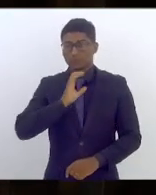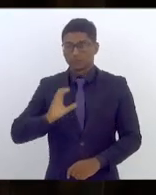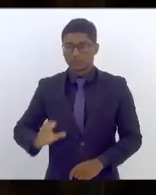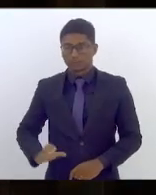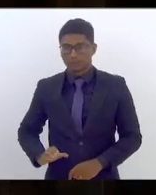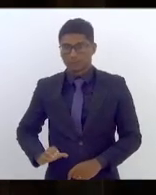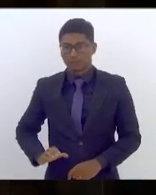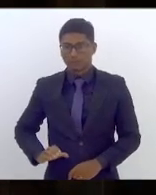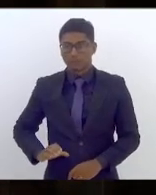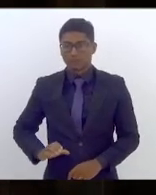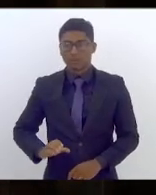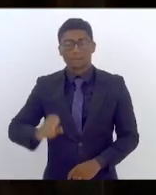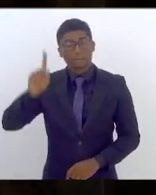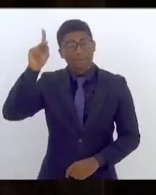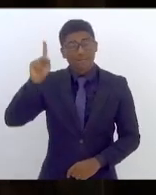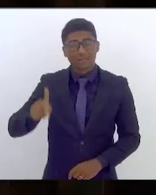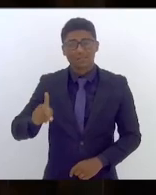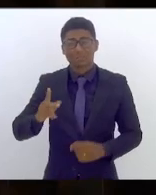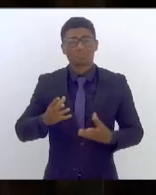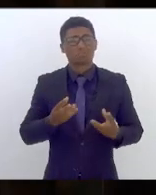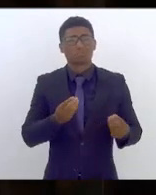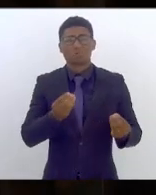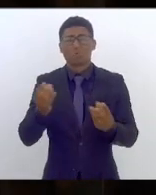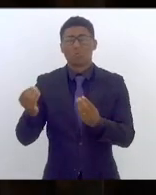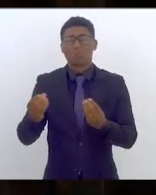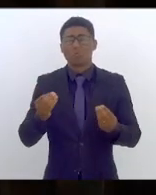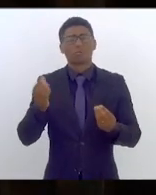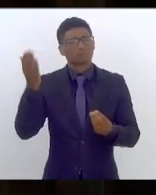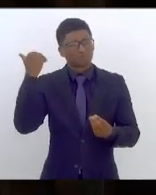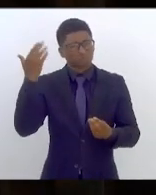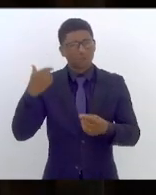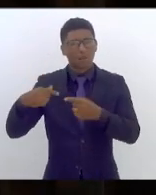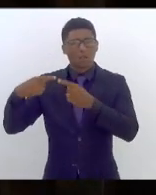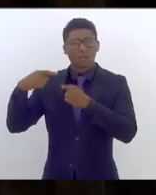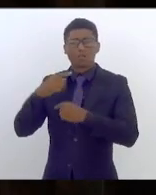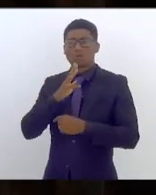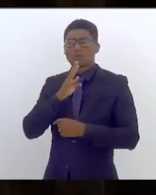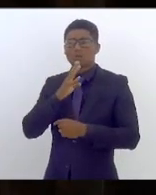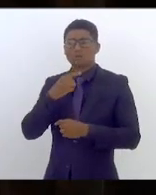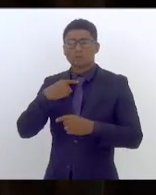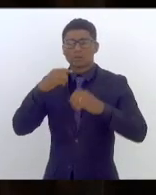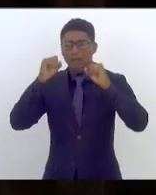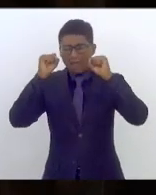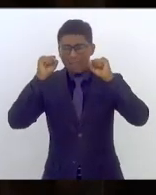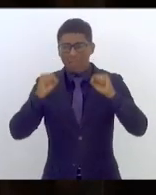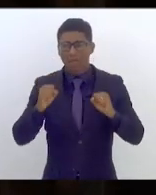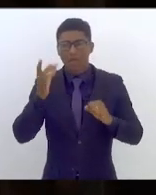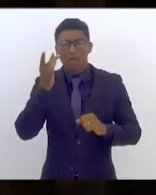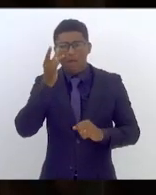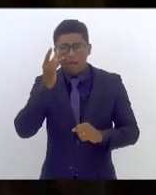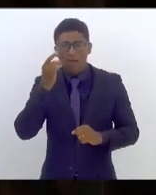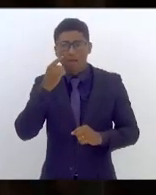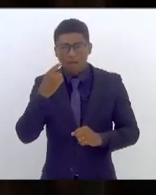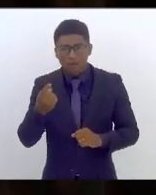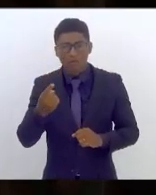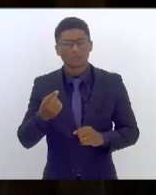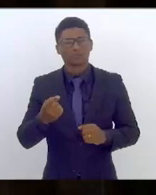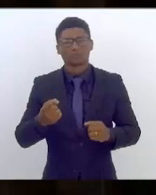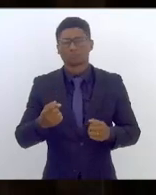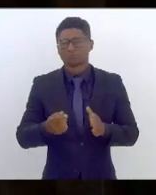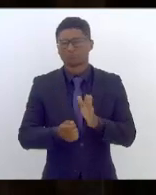eu conheci muitos presidente e posso afirmar aqui porque fui testemunha ocular de muitas